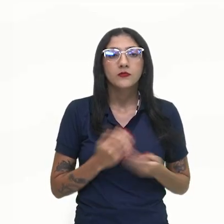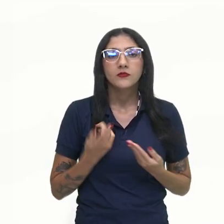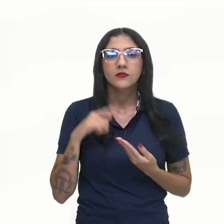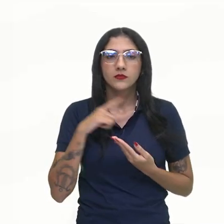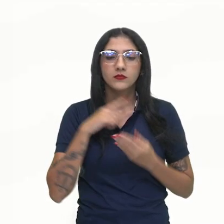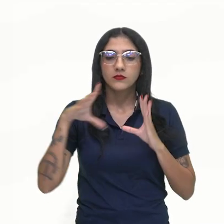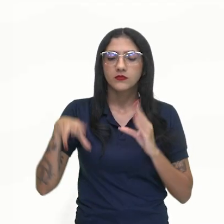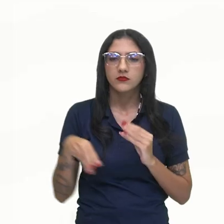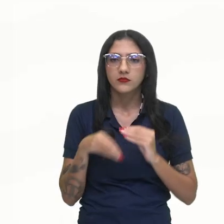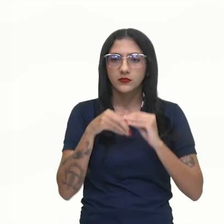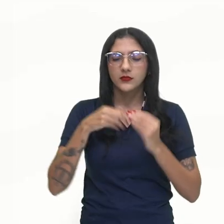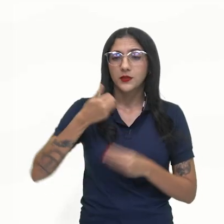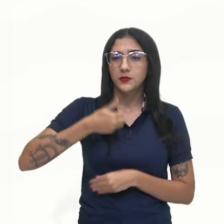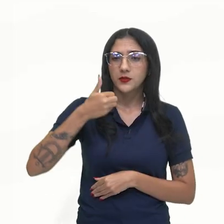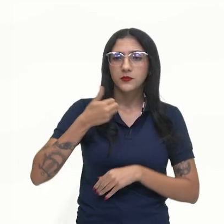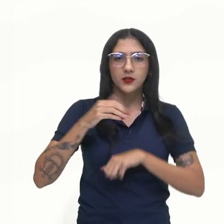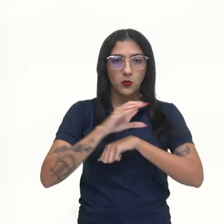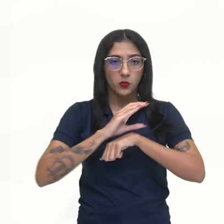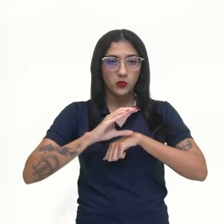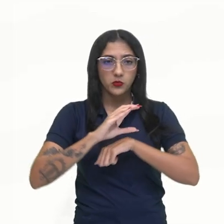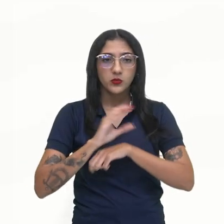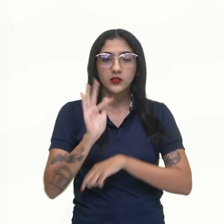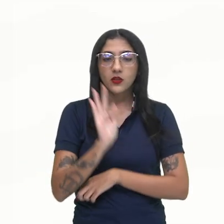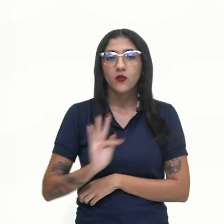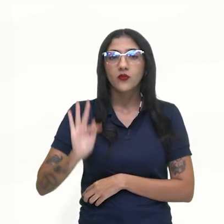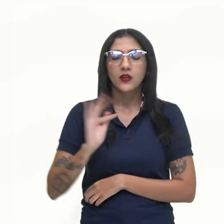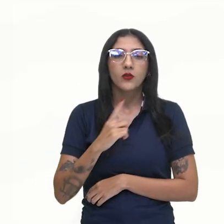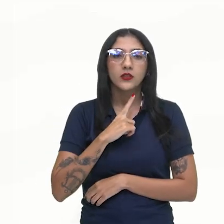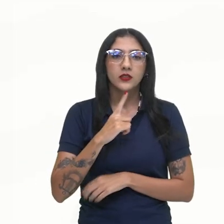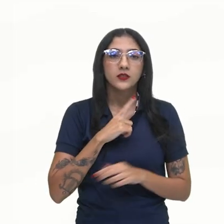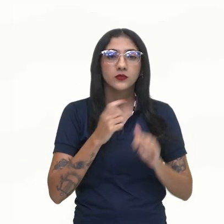Constituição Federal que foi